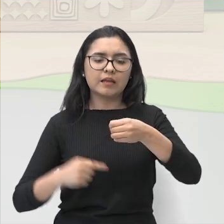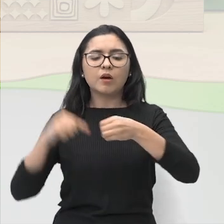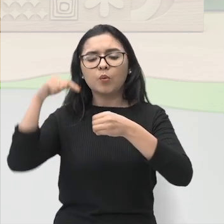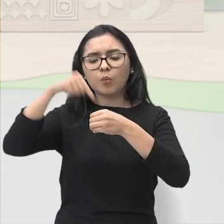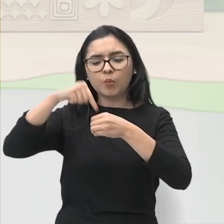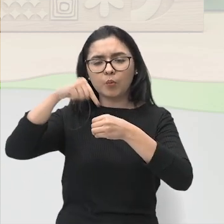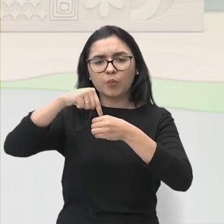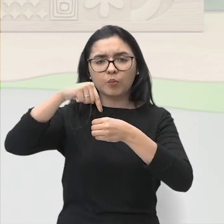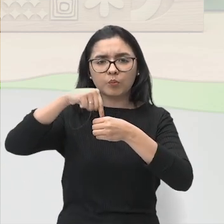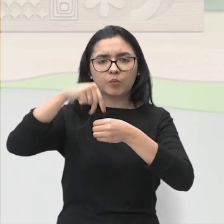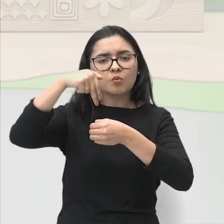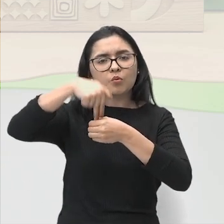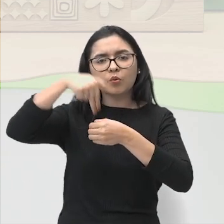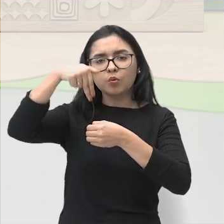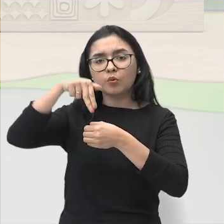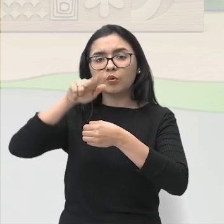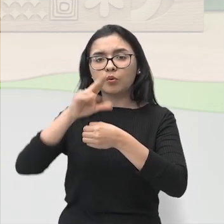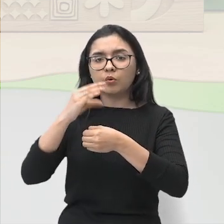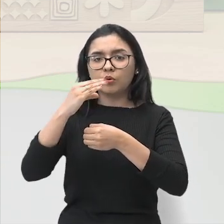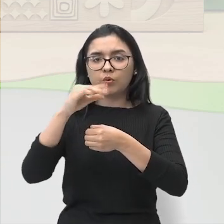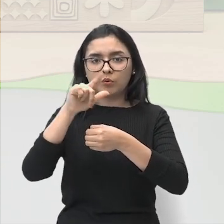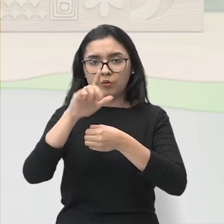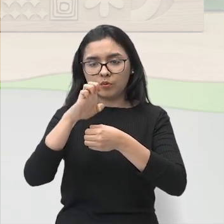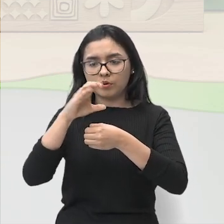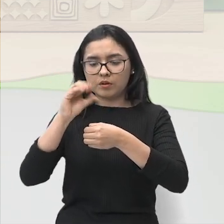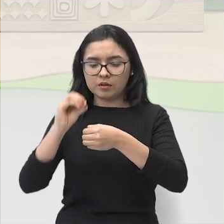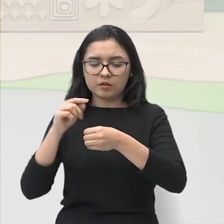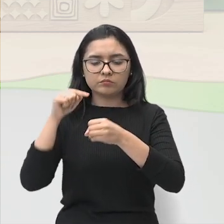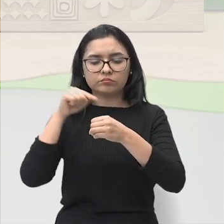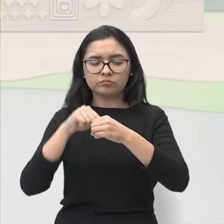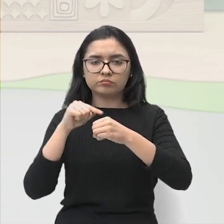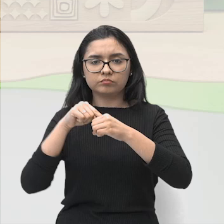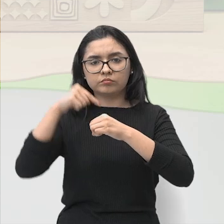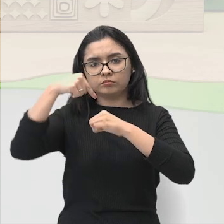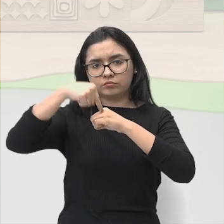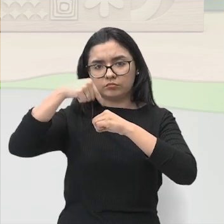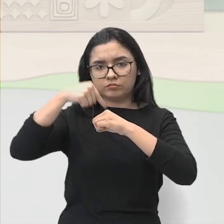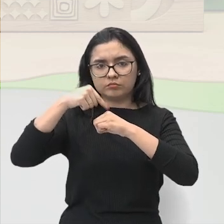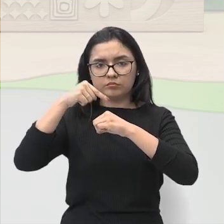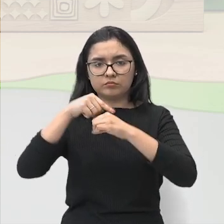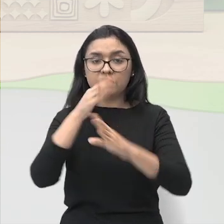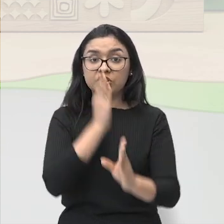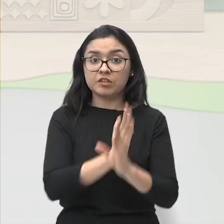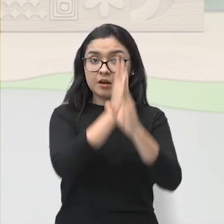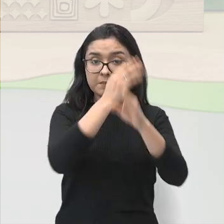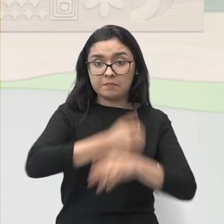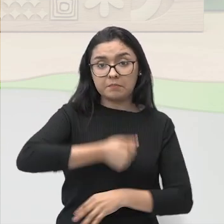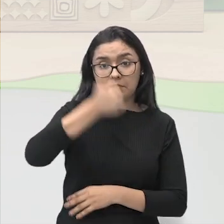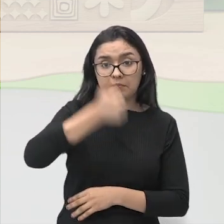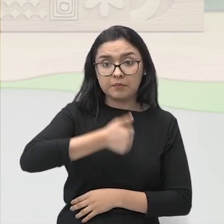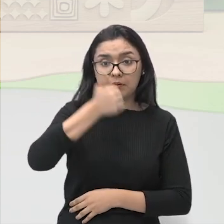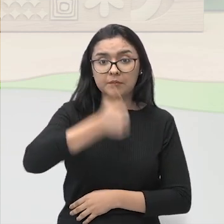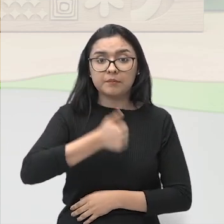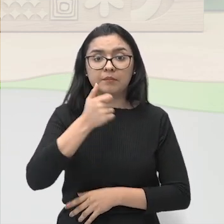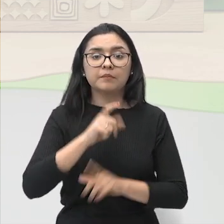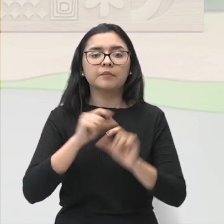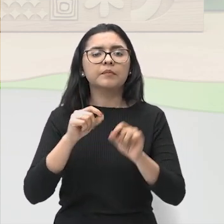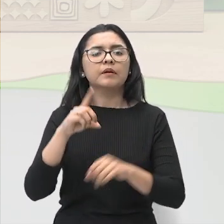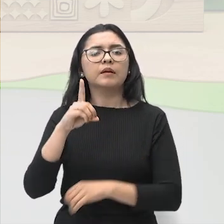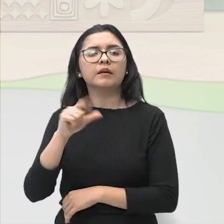do átomo, certo? Quando ele foi identificado a primeira vez, Dalton